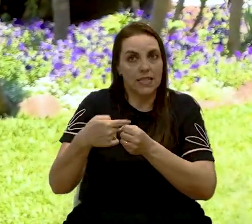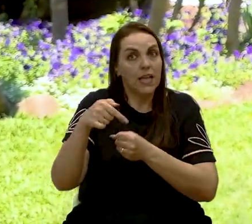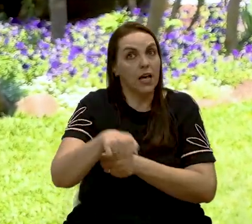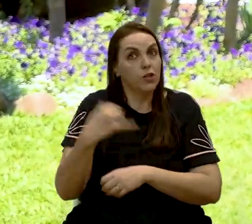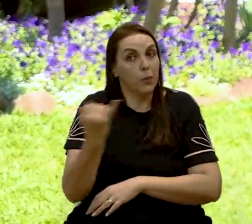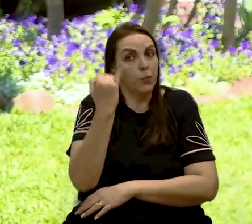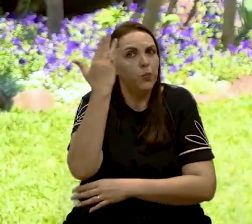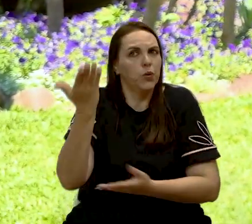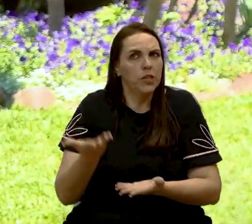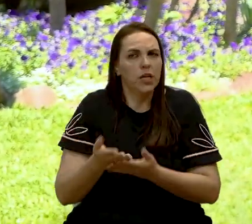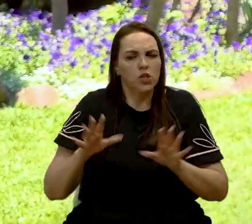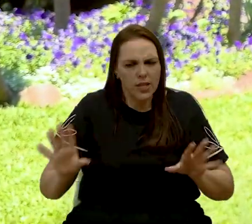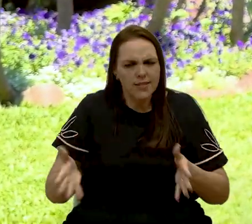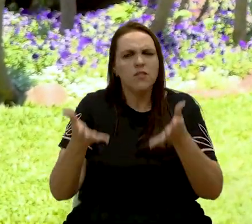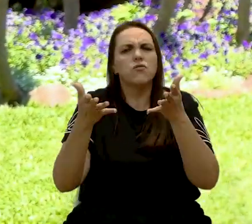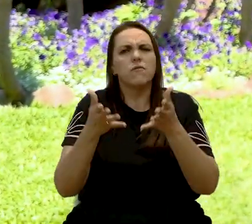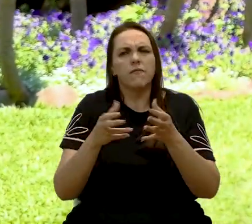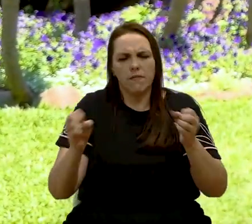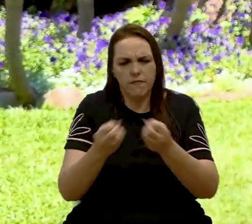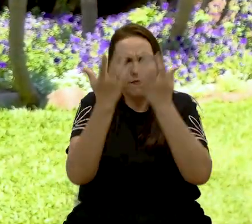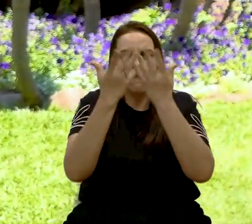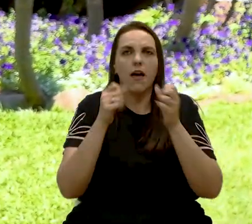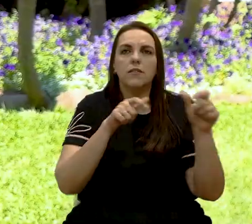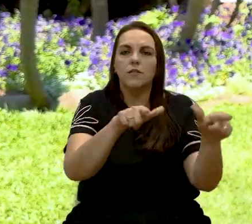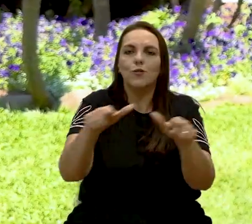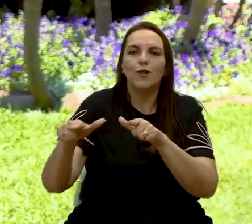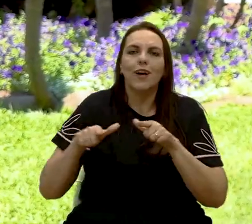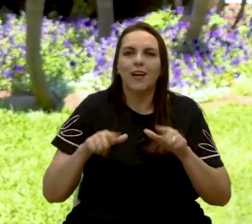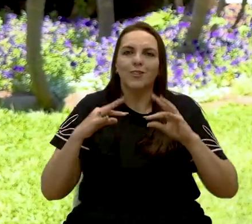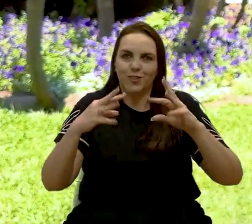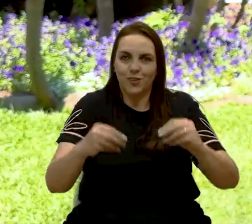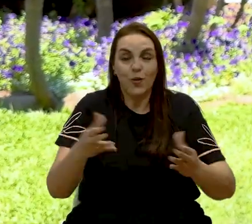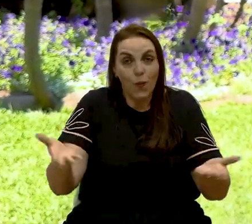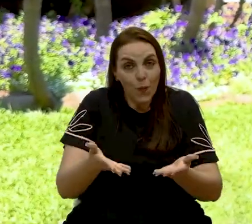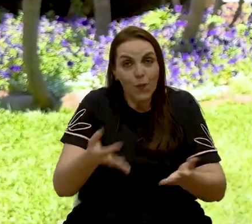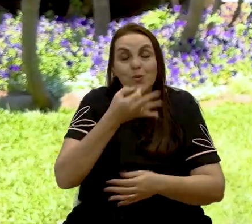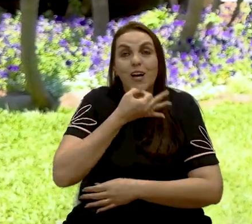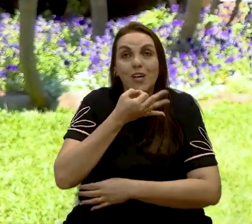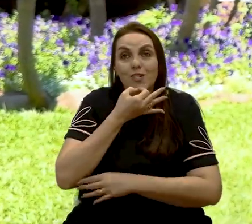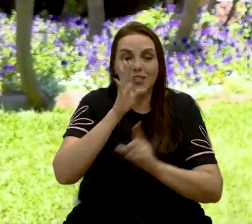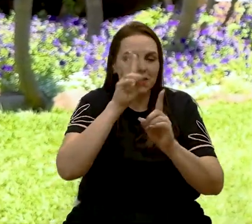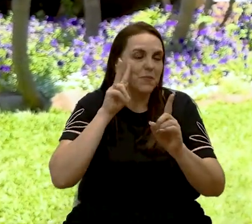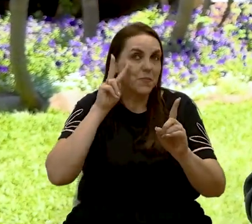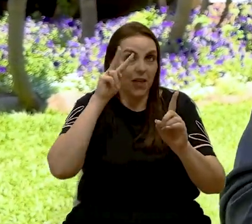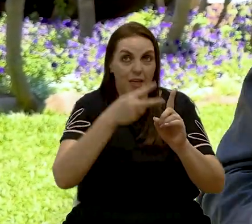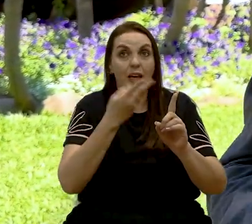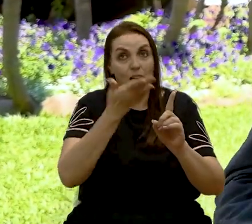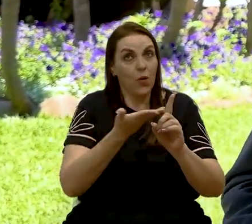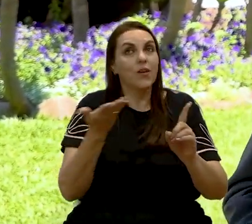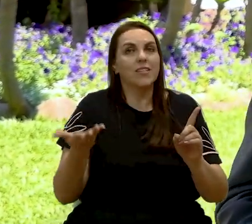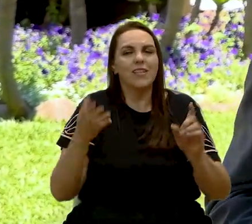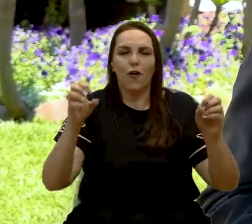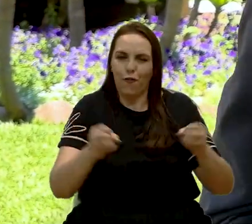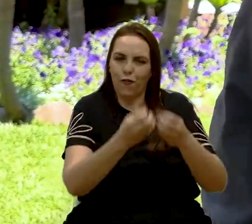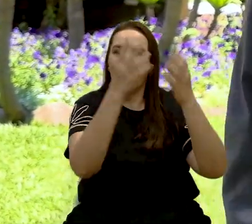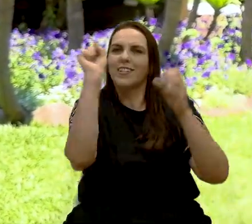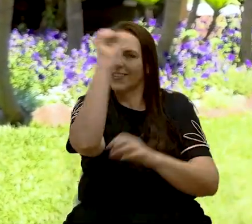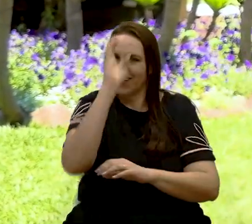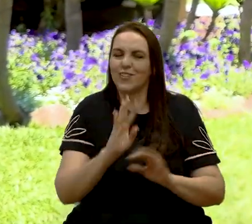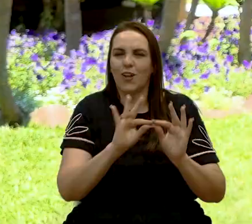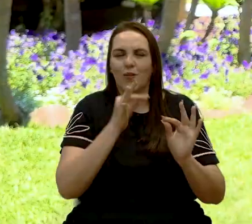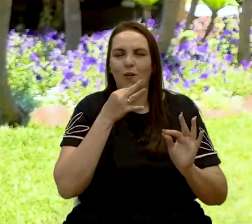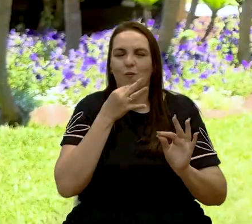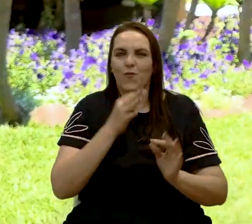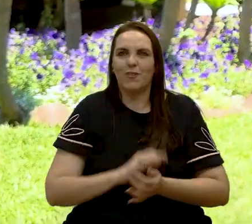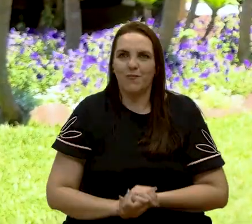enaltece e engrandece no município. Por isso que a gente tem que incentivar sempre as festas locais. E hoje, Caxias do Sul é reconhecida pela